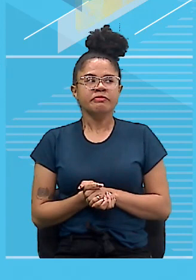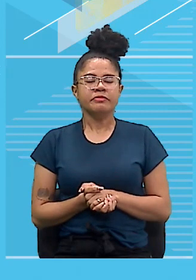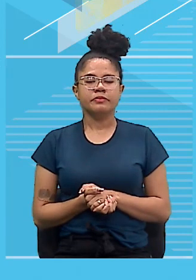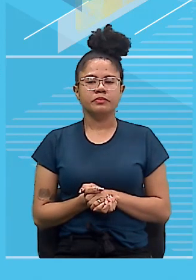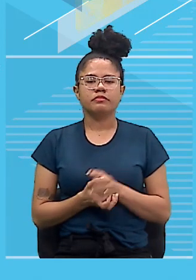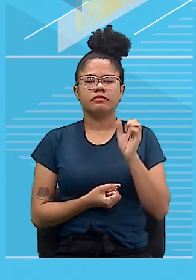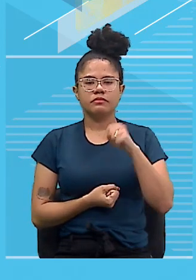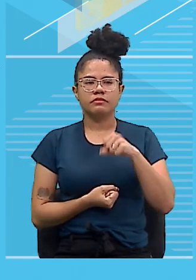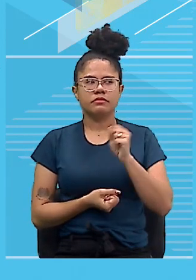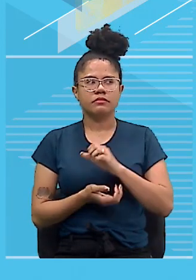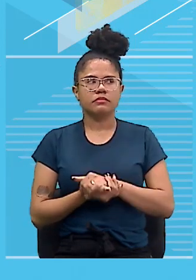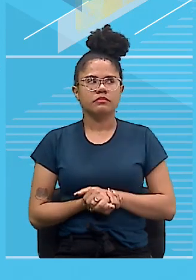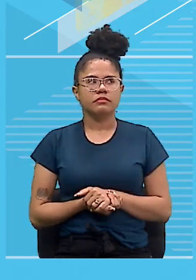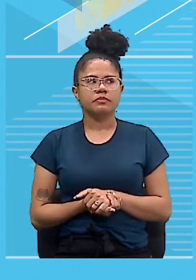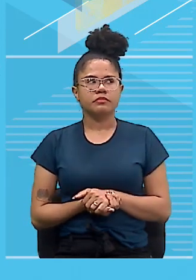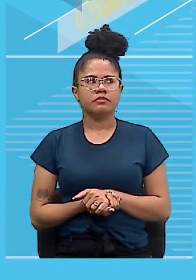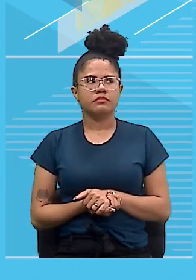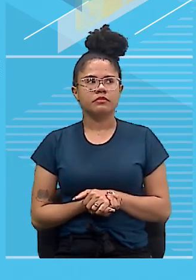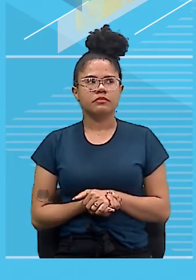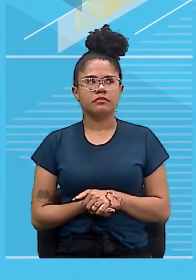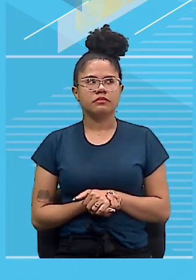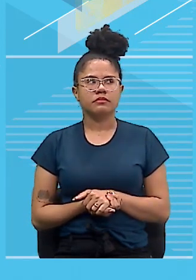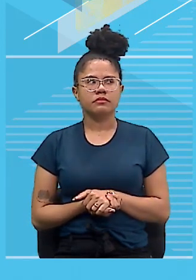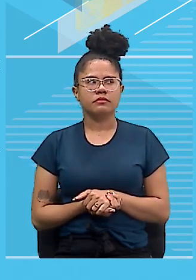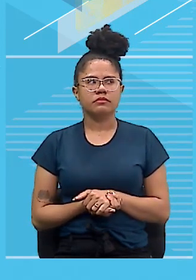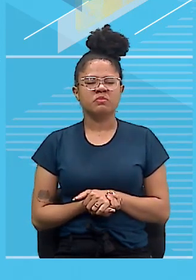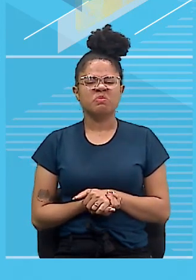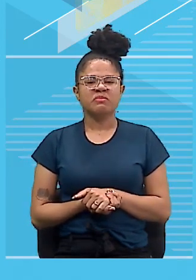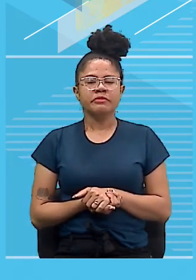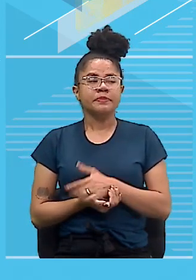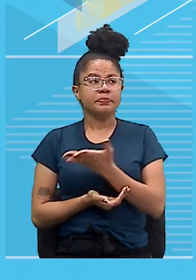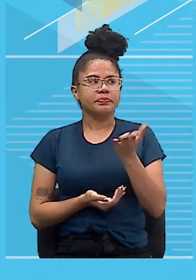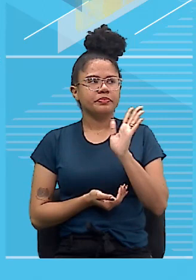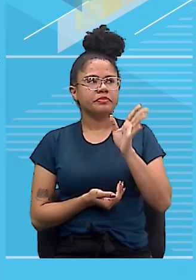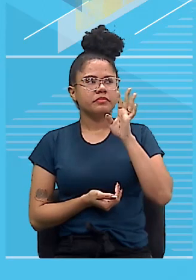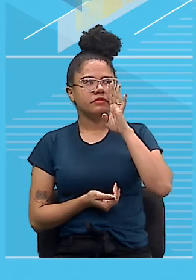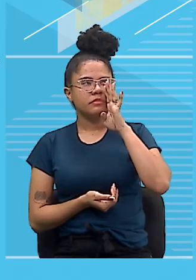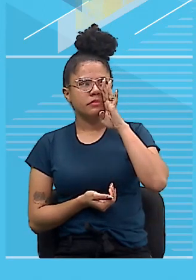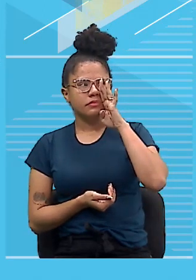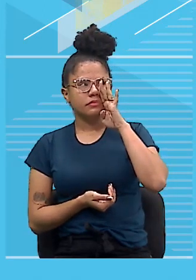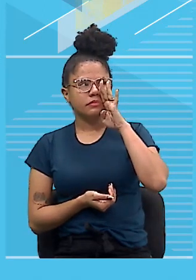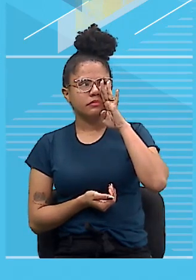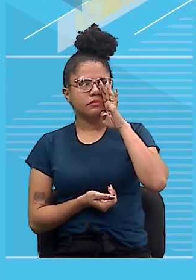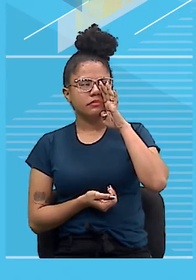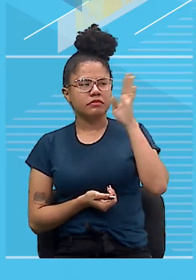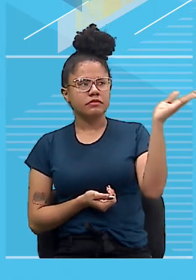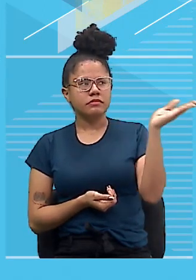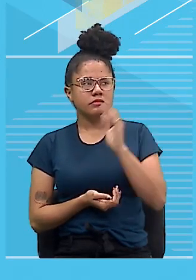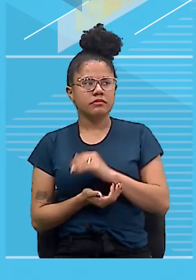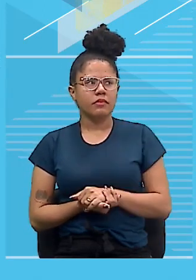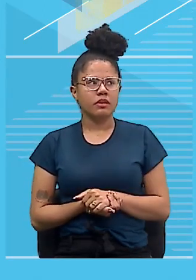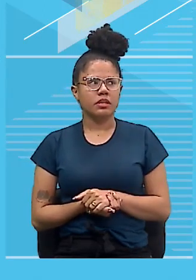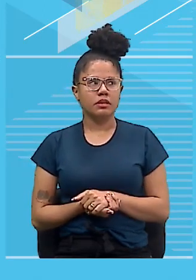queimam eles queimam as escolas você já notaram conflito da Nigéria